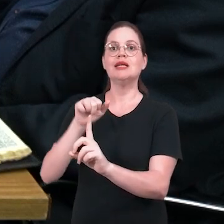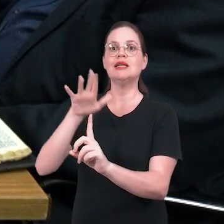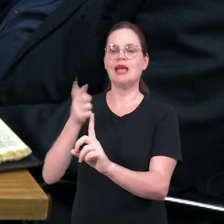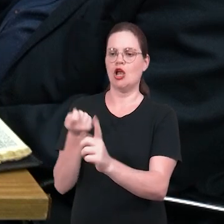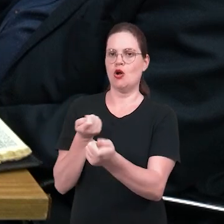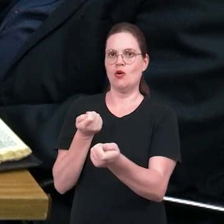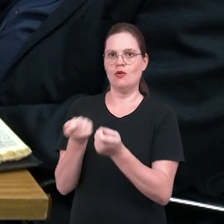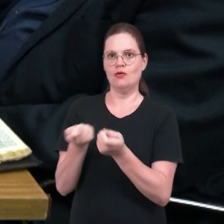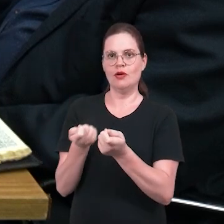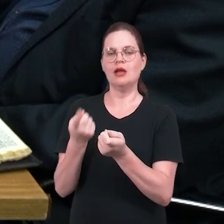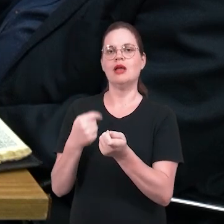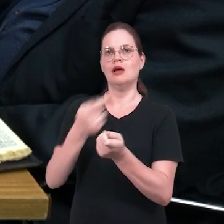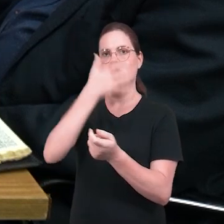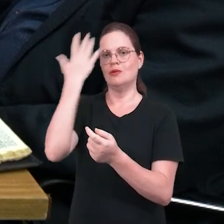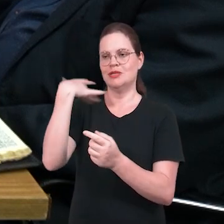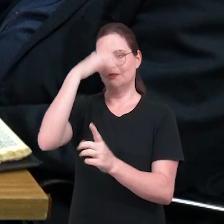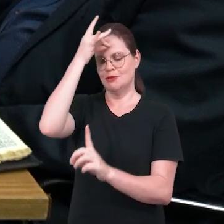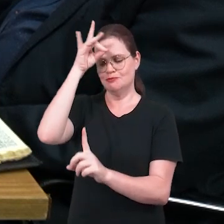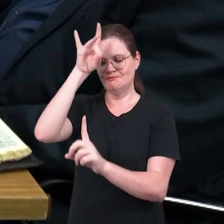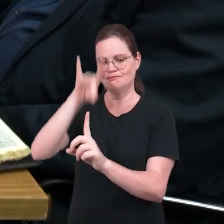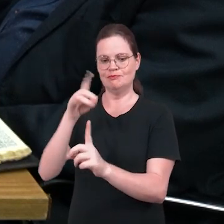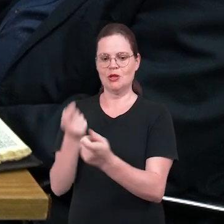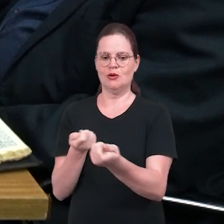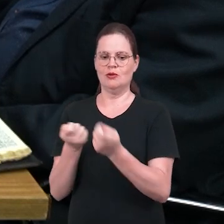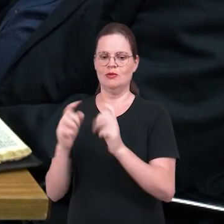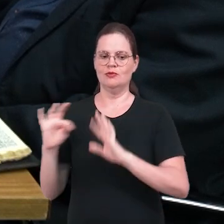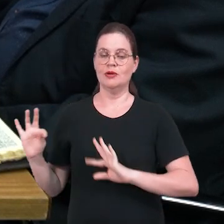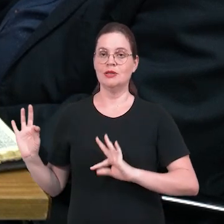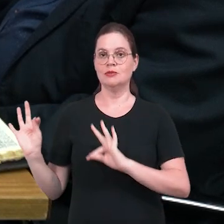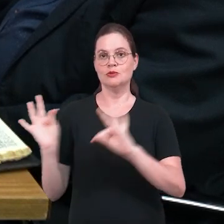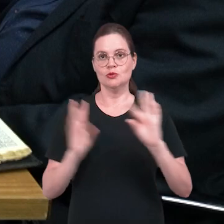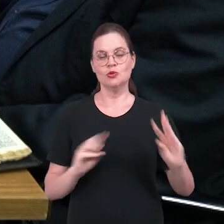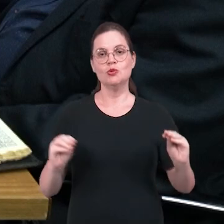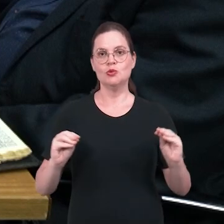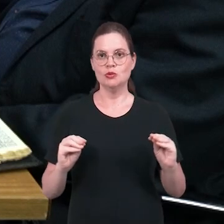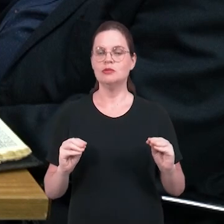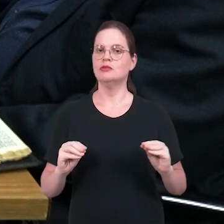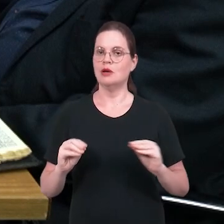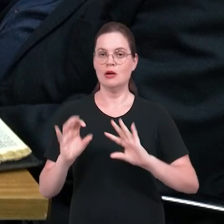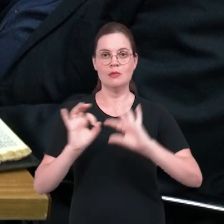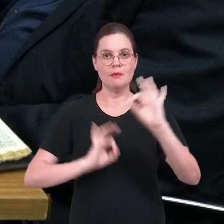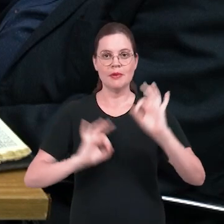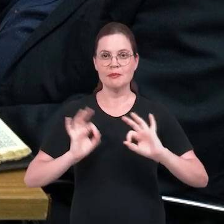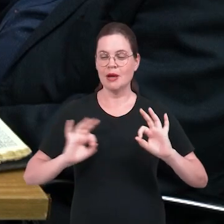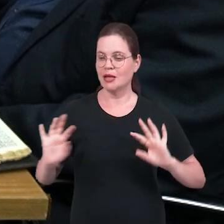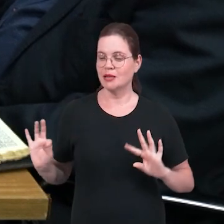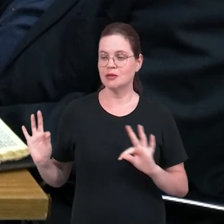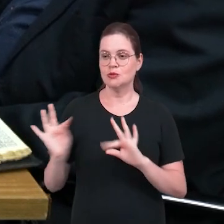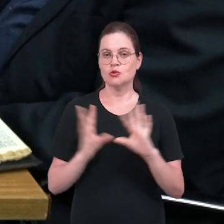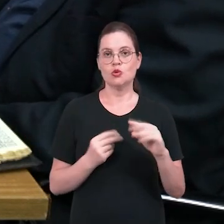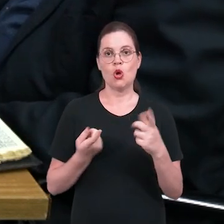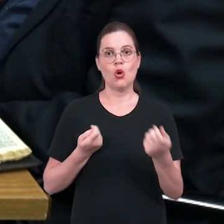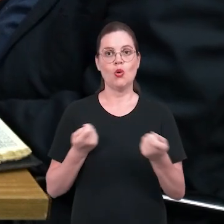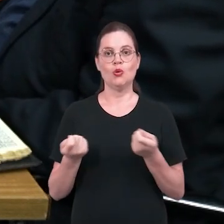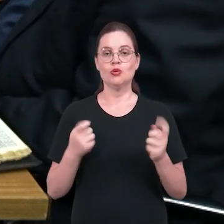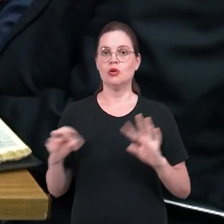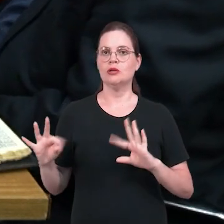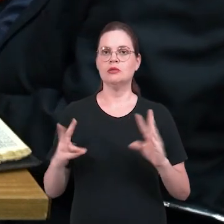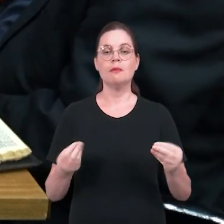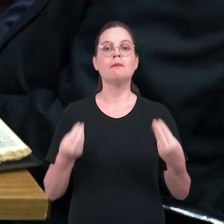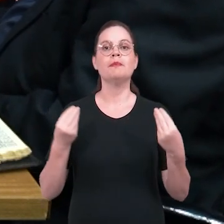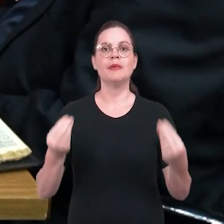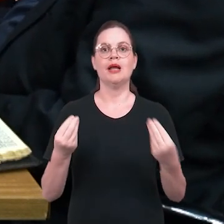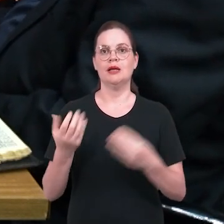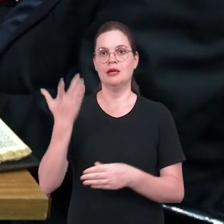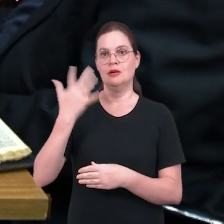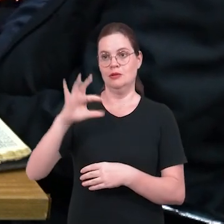temperamento, assume aquilo que tinha que fazer e controla todas as coisas para que o nome do Senhor